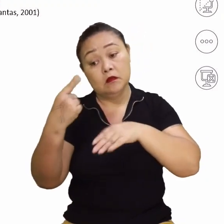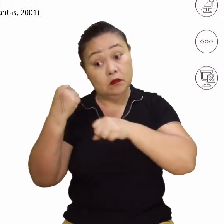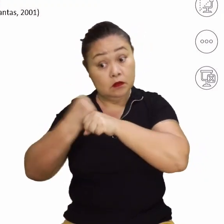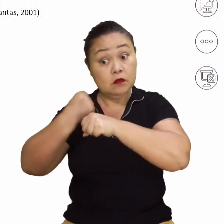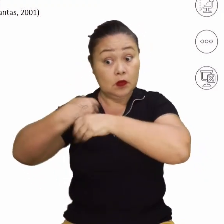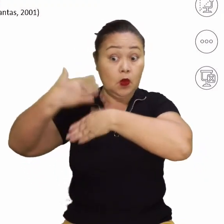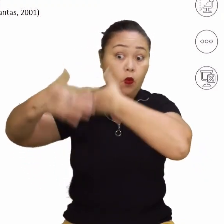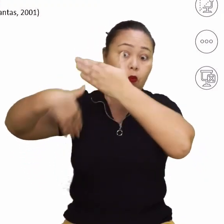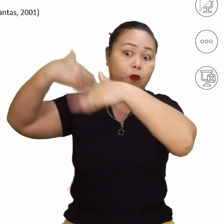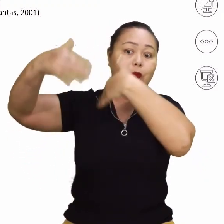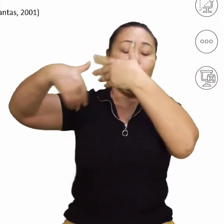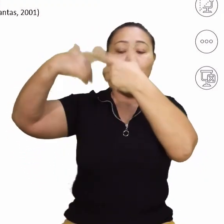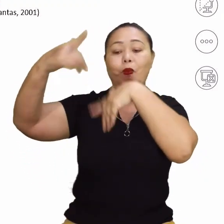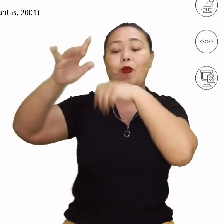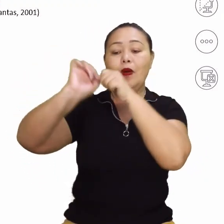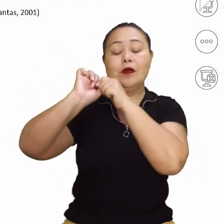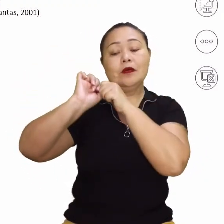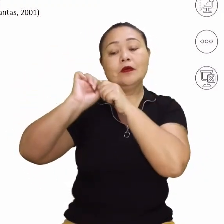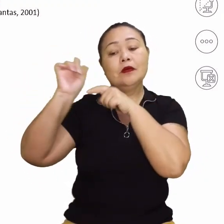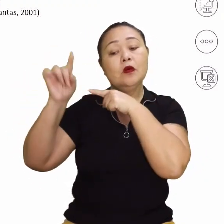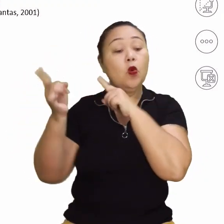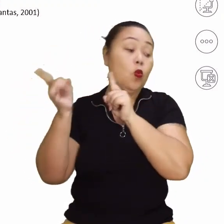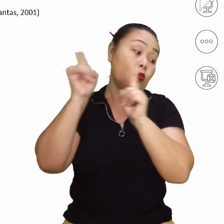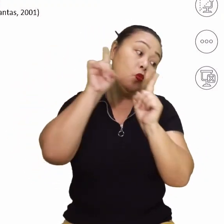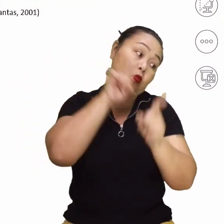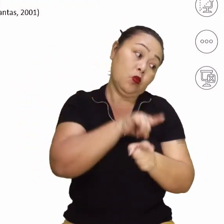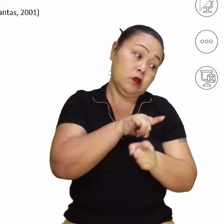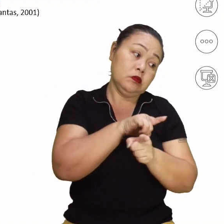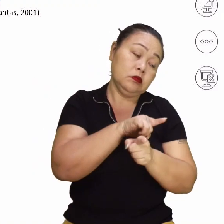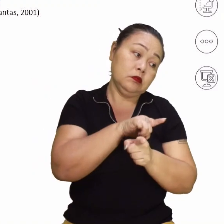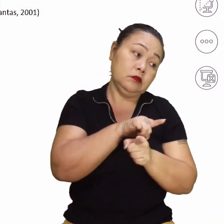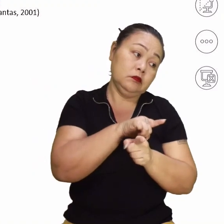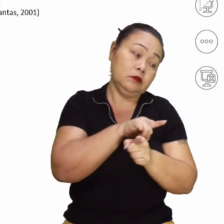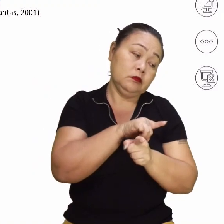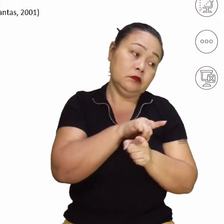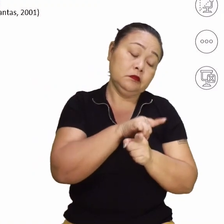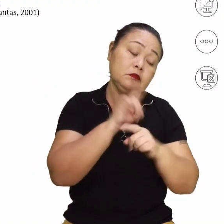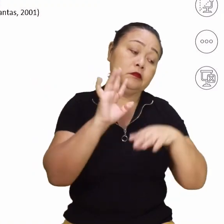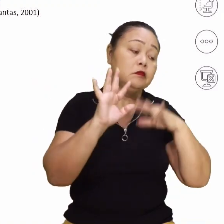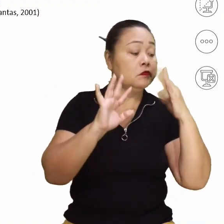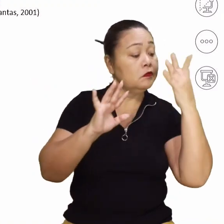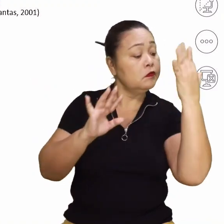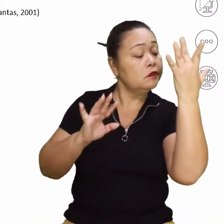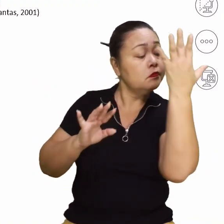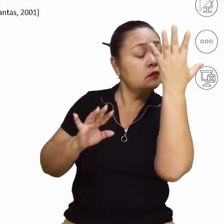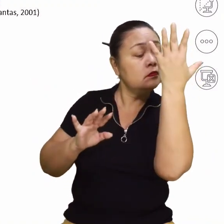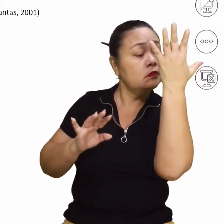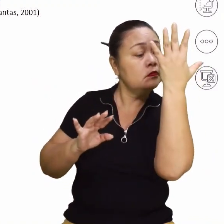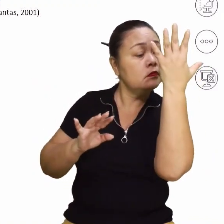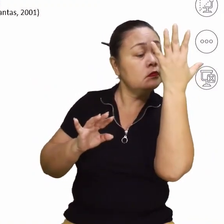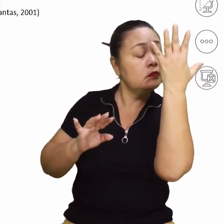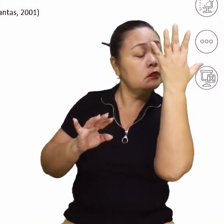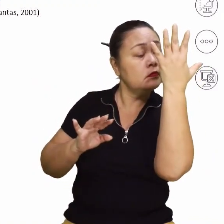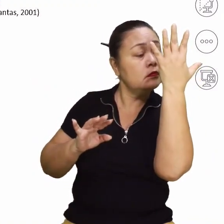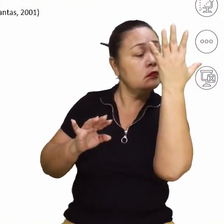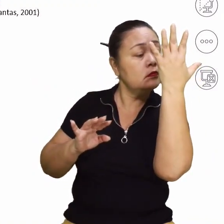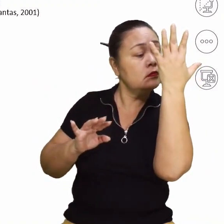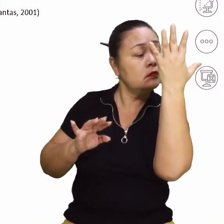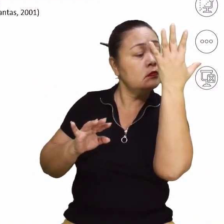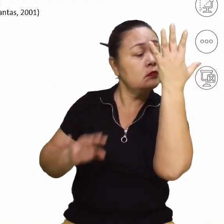chega o desenvolvimento entre aspas por outro é a floresta Deixa de ser